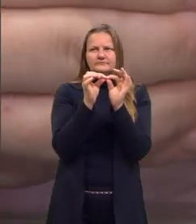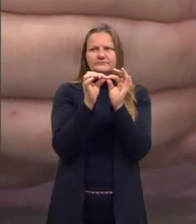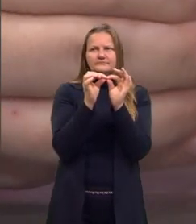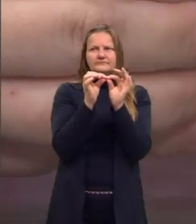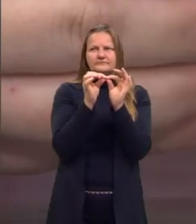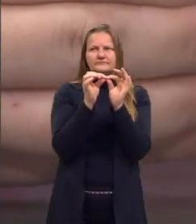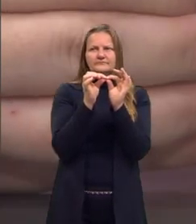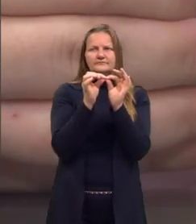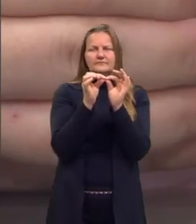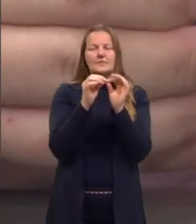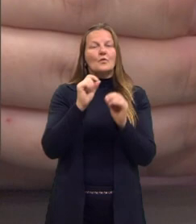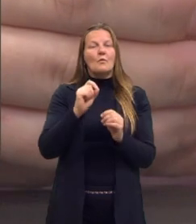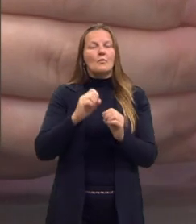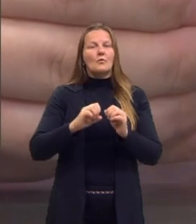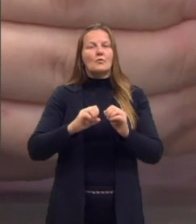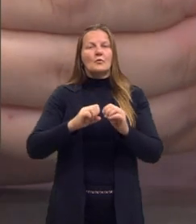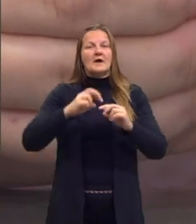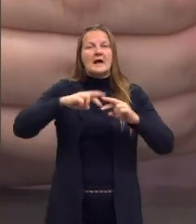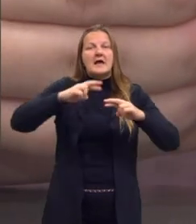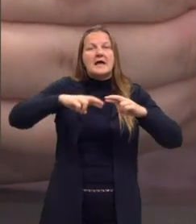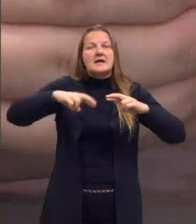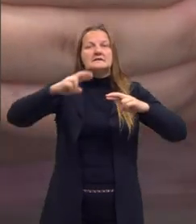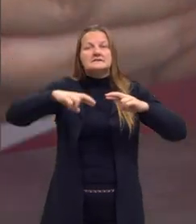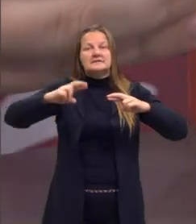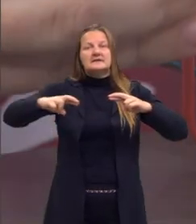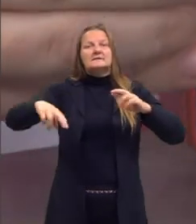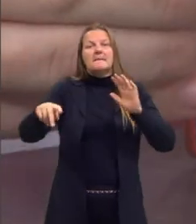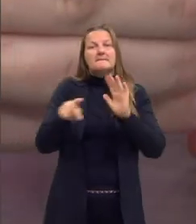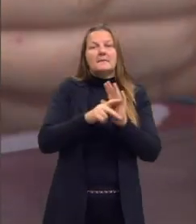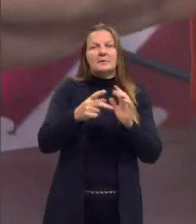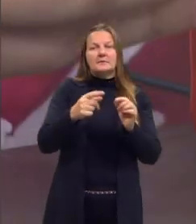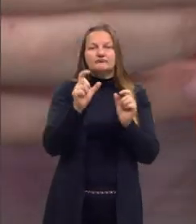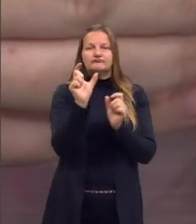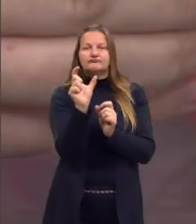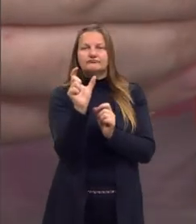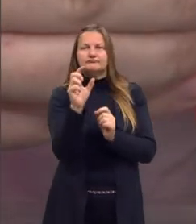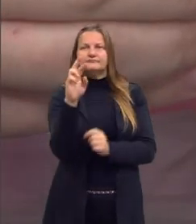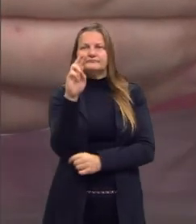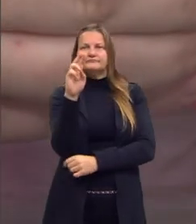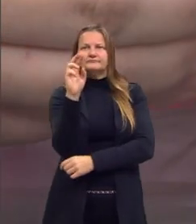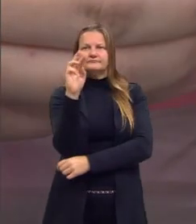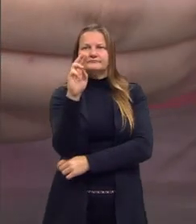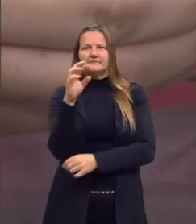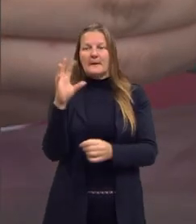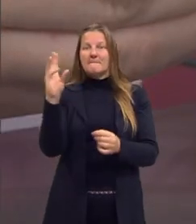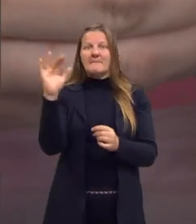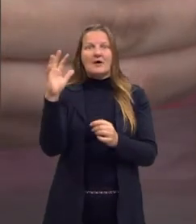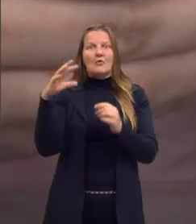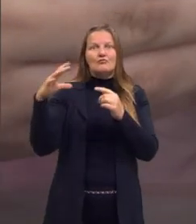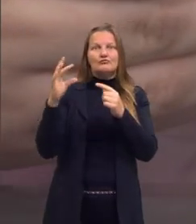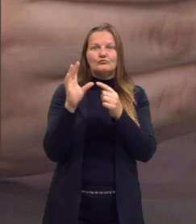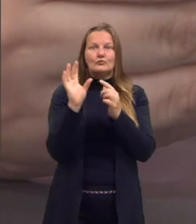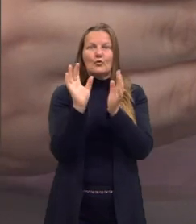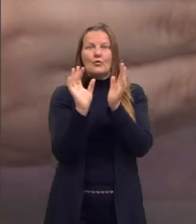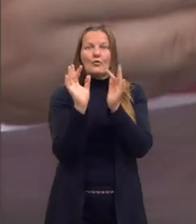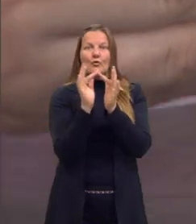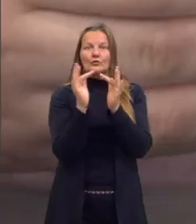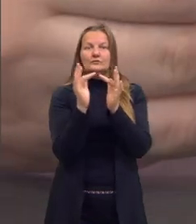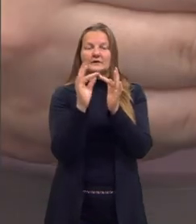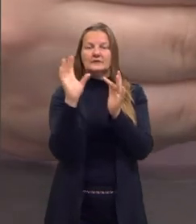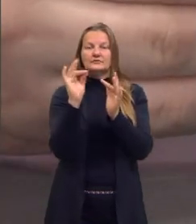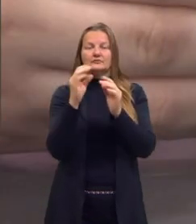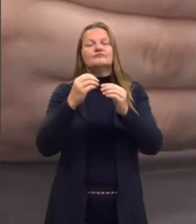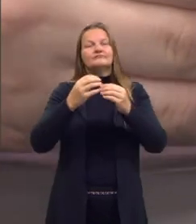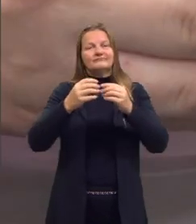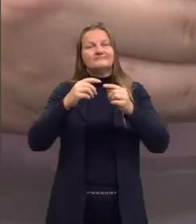resistência desse resistor aqui em específico que tá na minha mão tá claro que eu estou encostando diretamente com a mão né acaba tendo uma certa